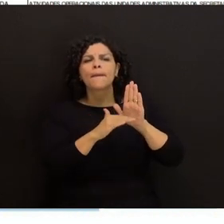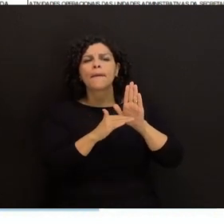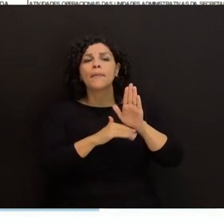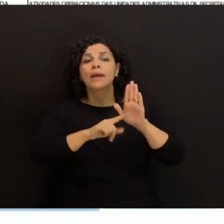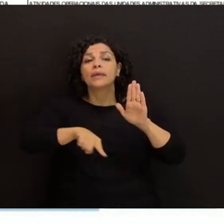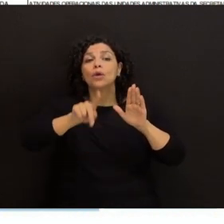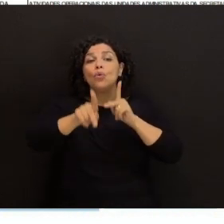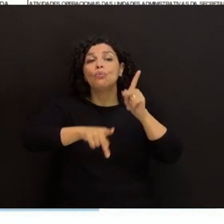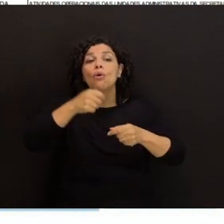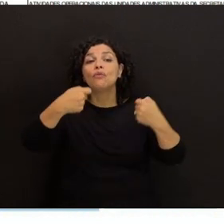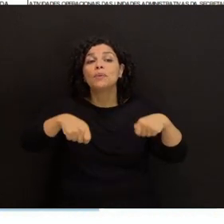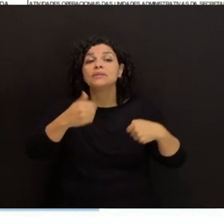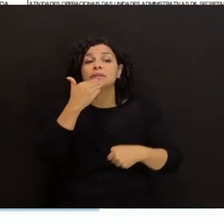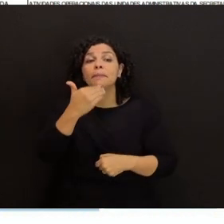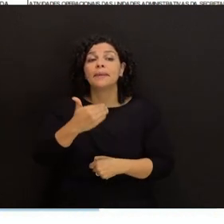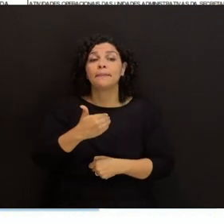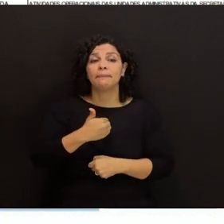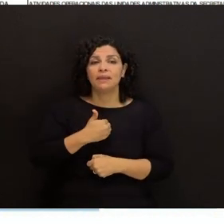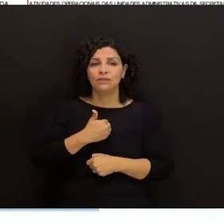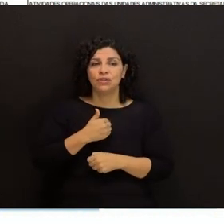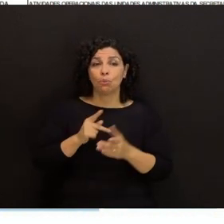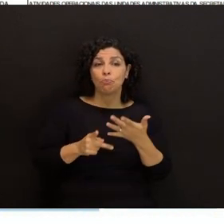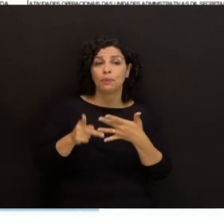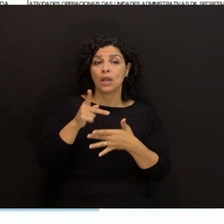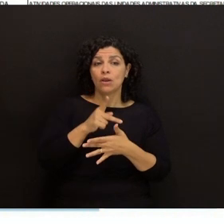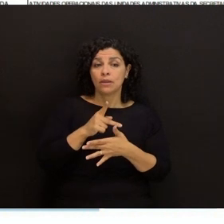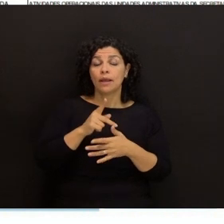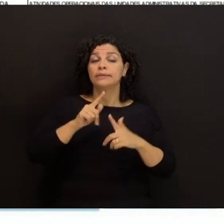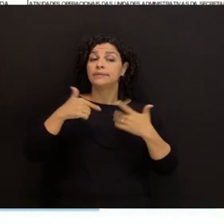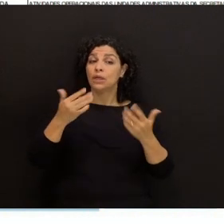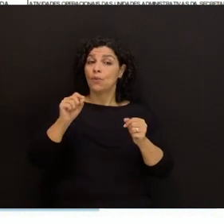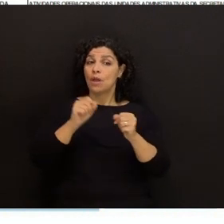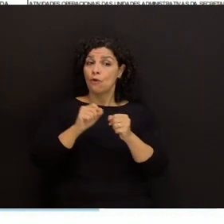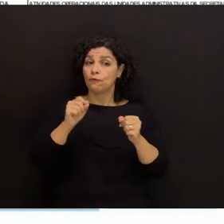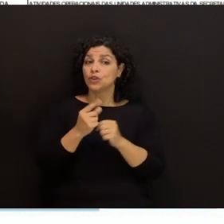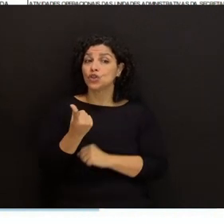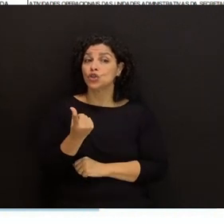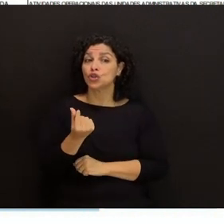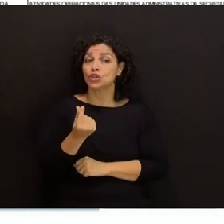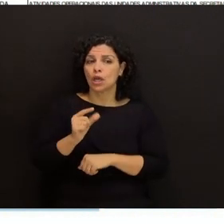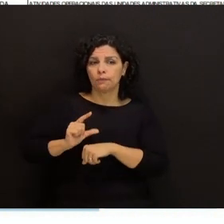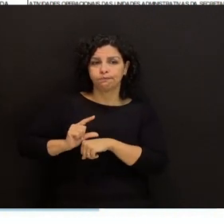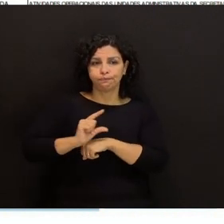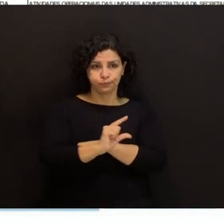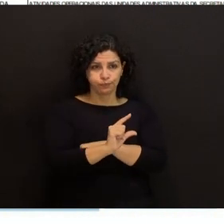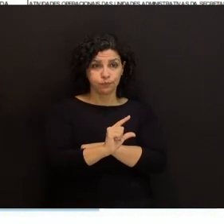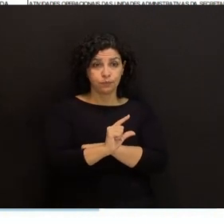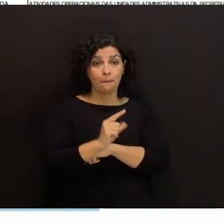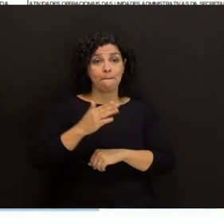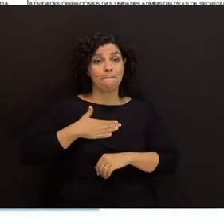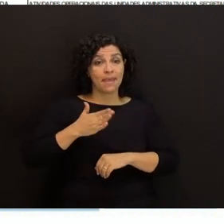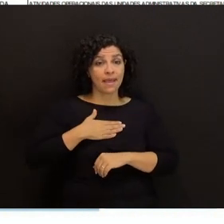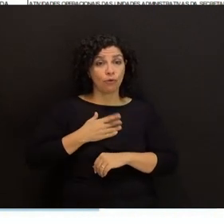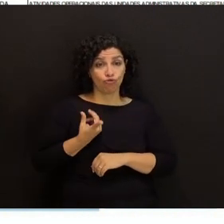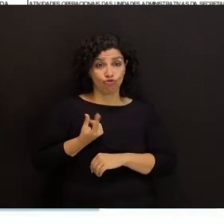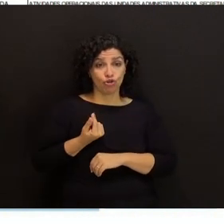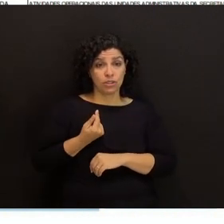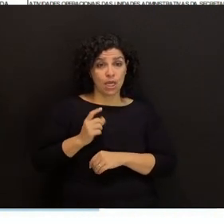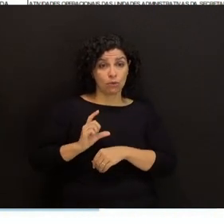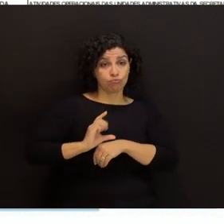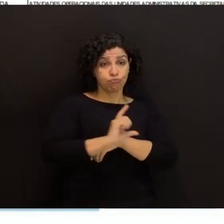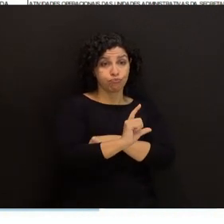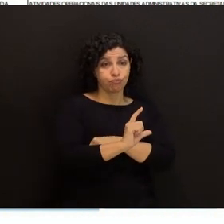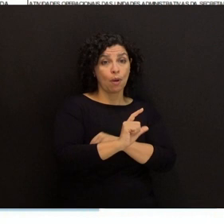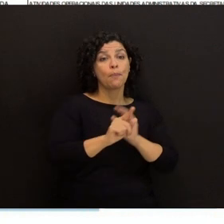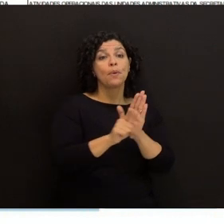moradores E aí nós colocamos e destinamos o recurso do nosso gabinete para as emendas impositivas